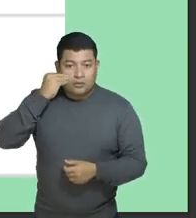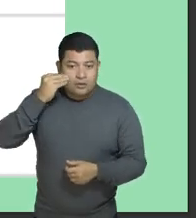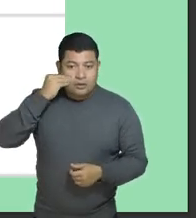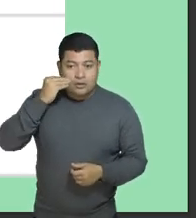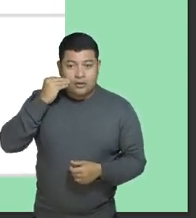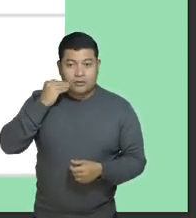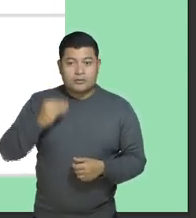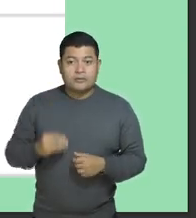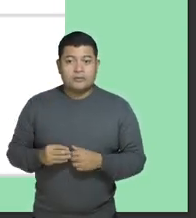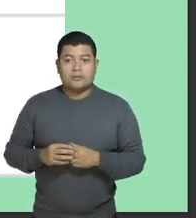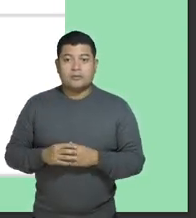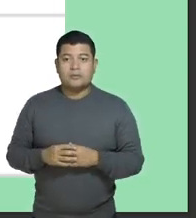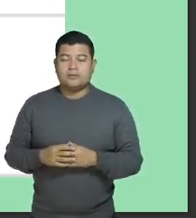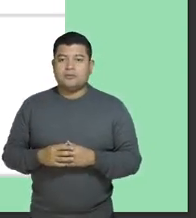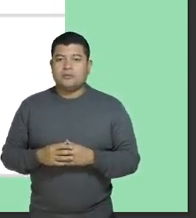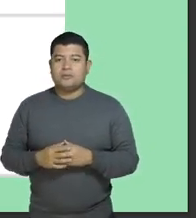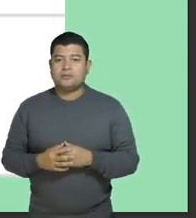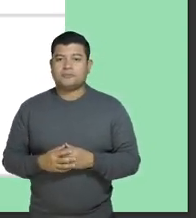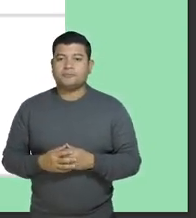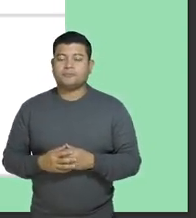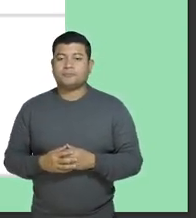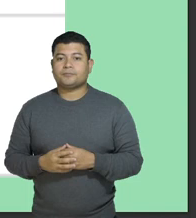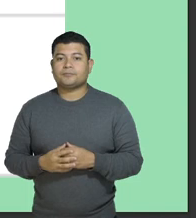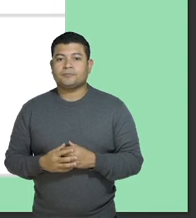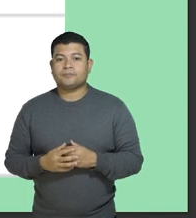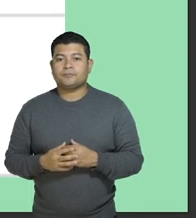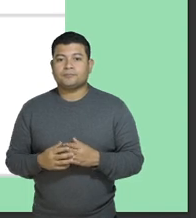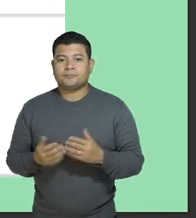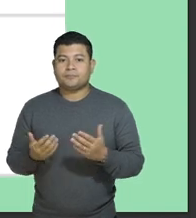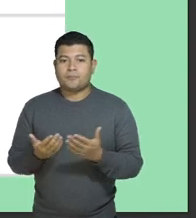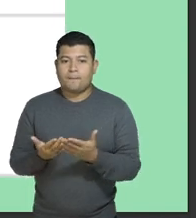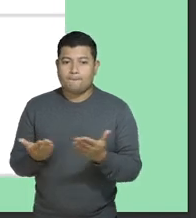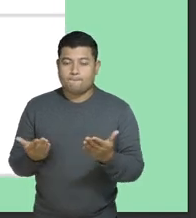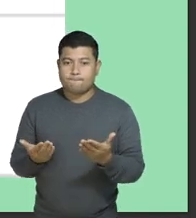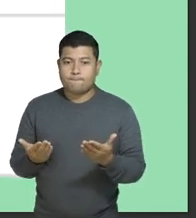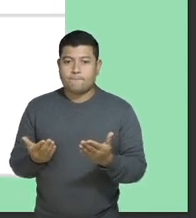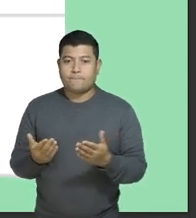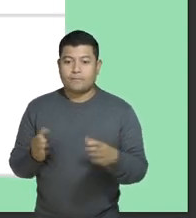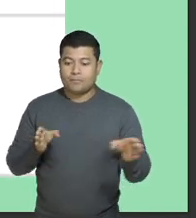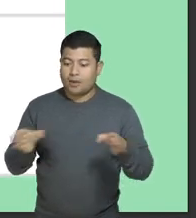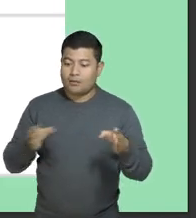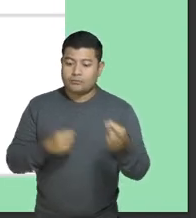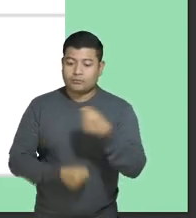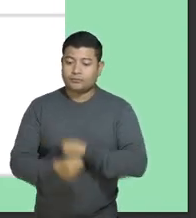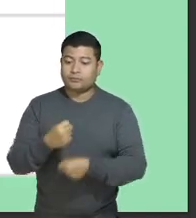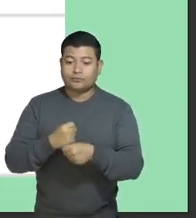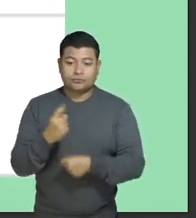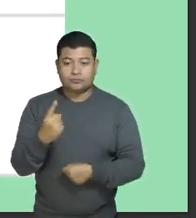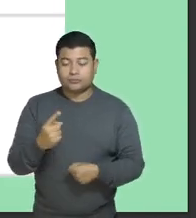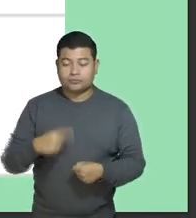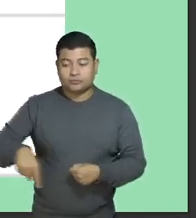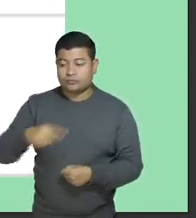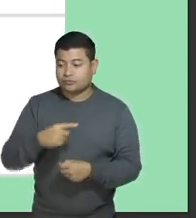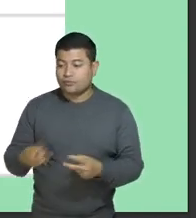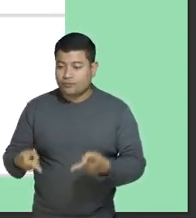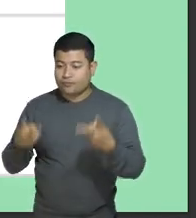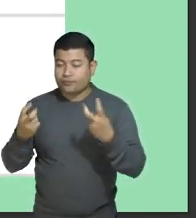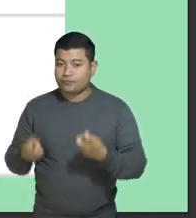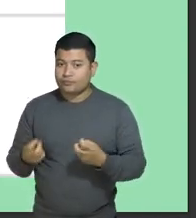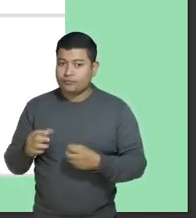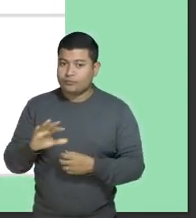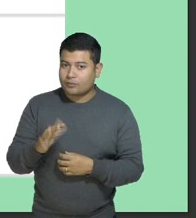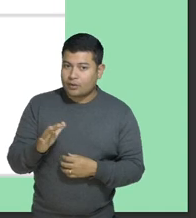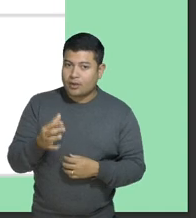esse programa de intervenção, esse programa de estímulo aí, durante um ano, a gente percebeu que das